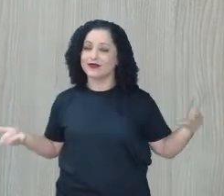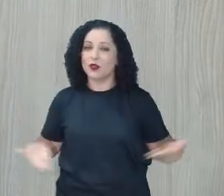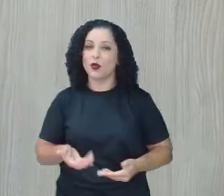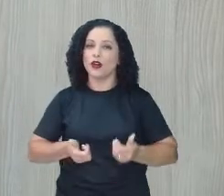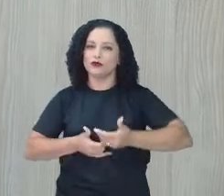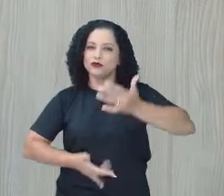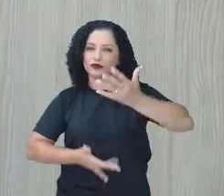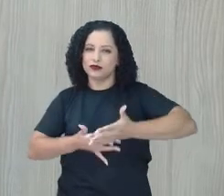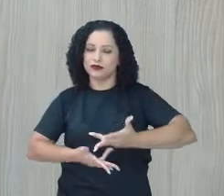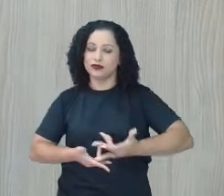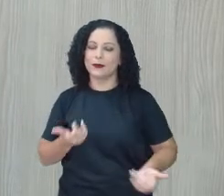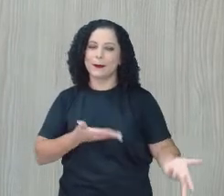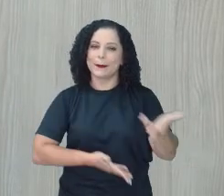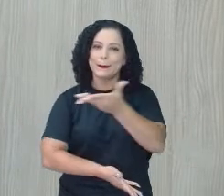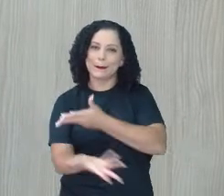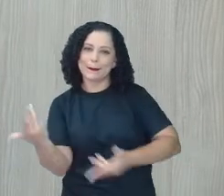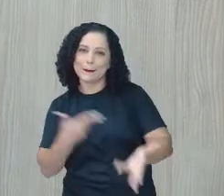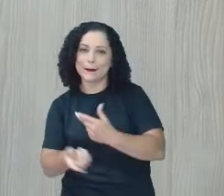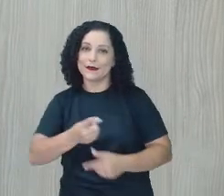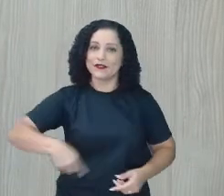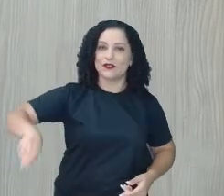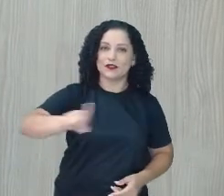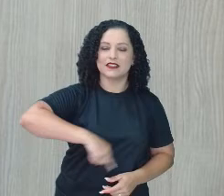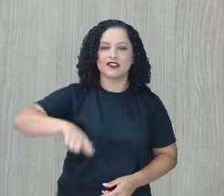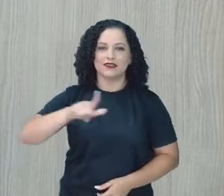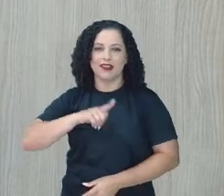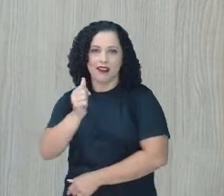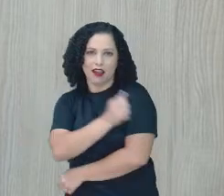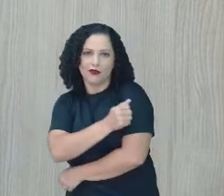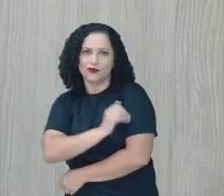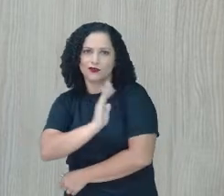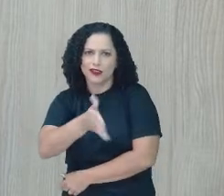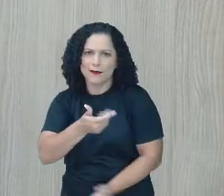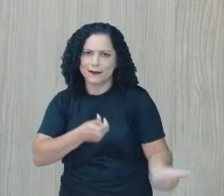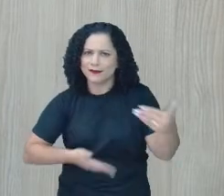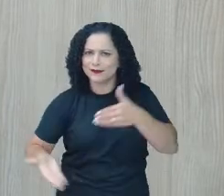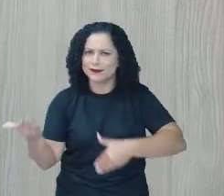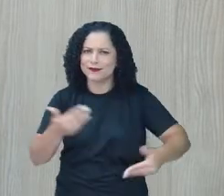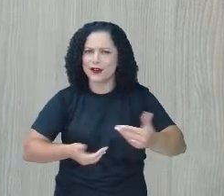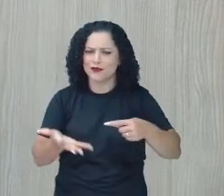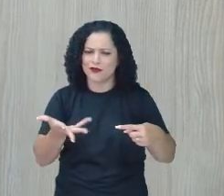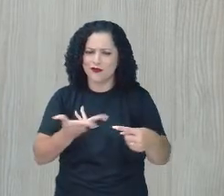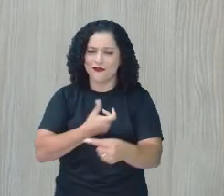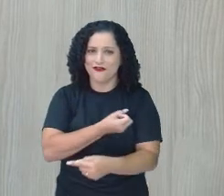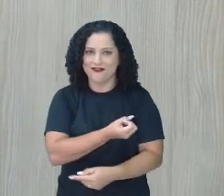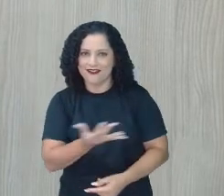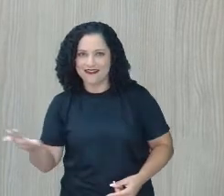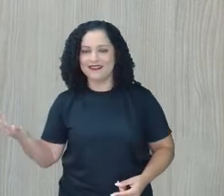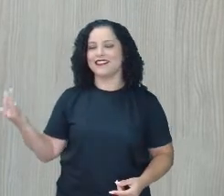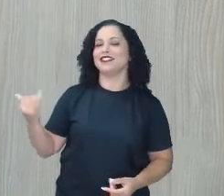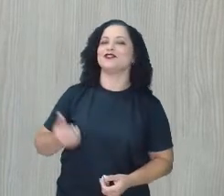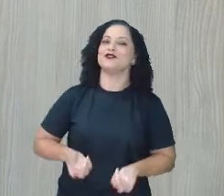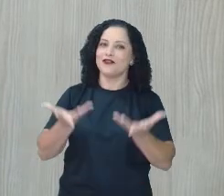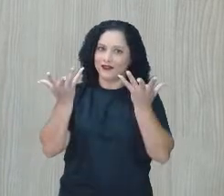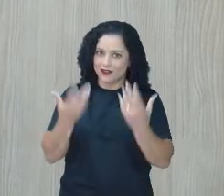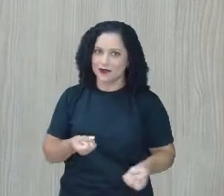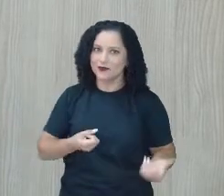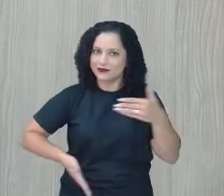com vocês. Já temos Diógenes aqui, Adriano, Maria. Vamos